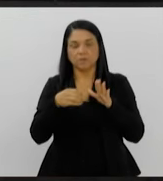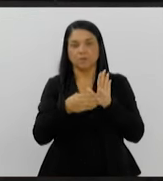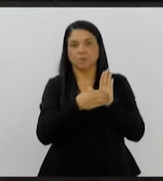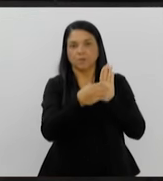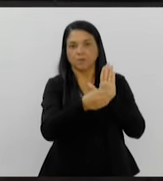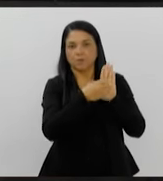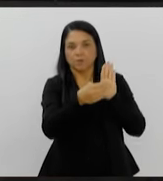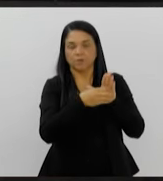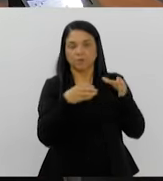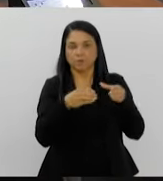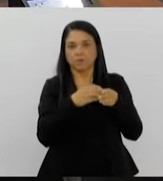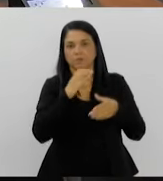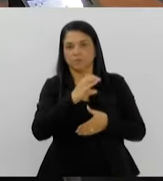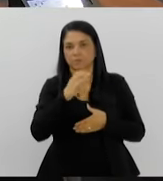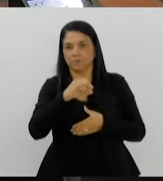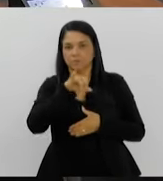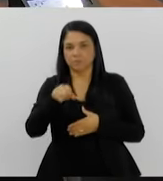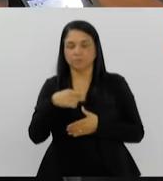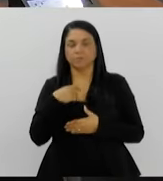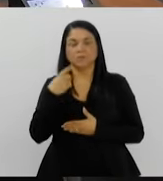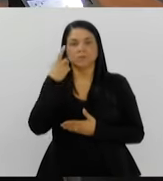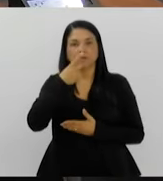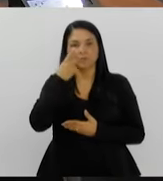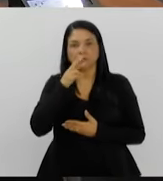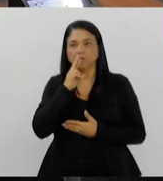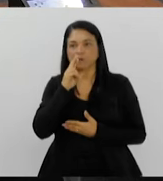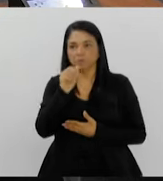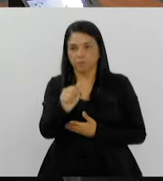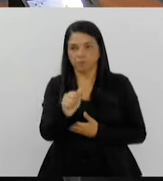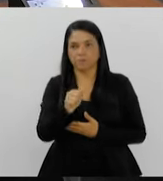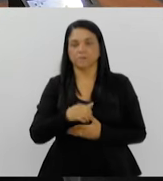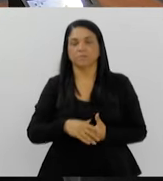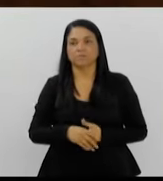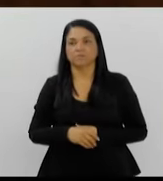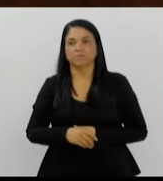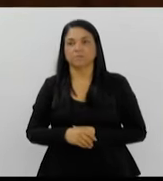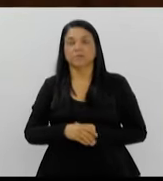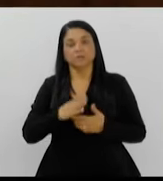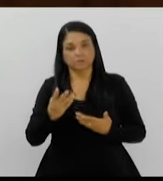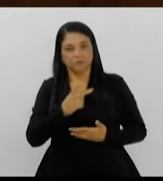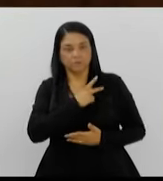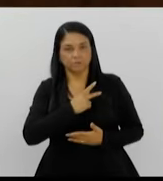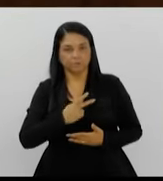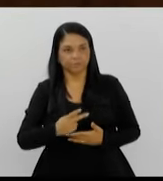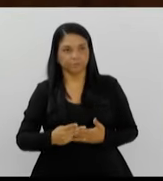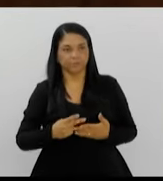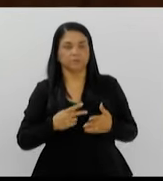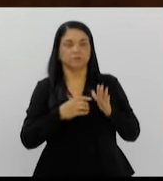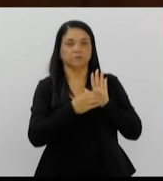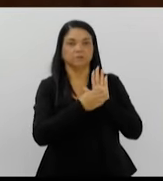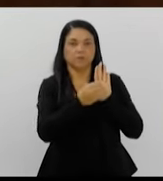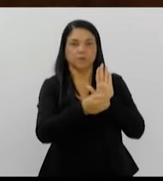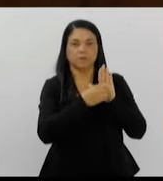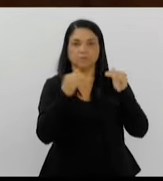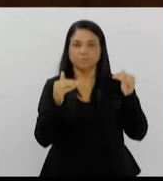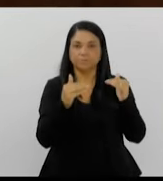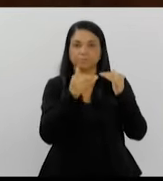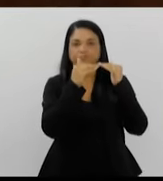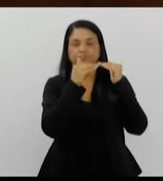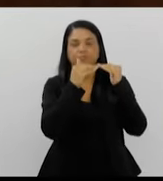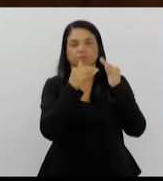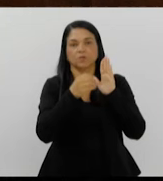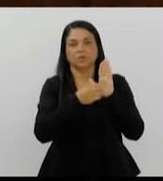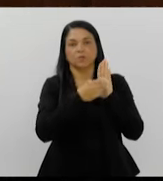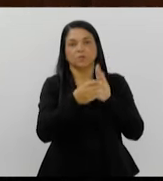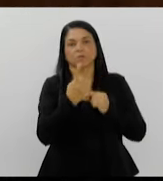constituição e justiça Deputado Rodrigo amorm senhor presidente o parecer é favorável às emendas